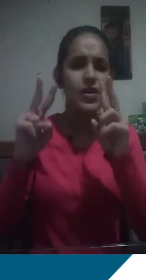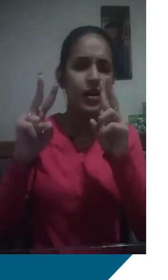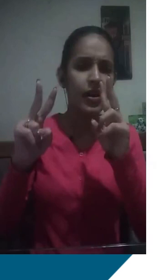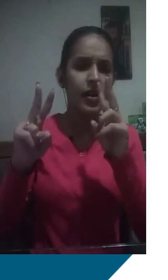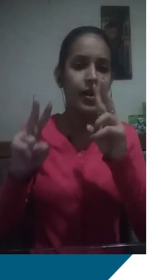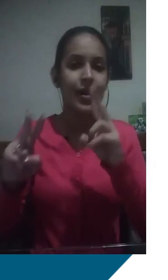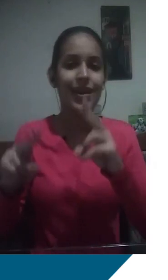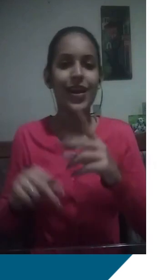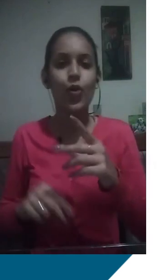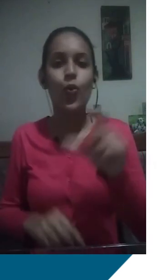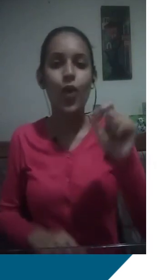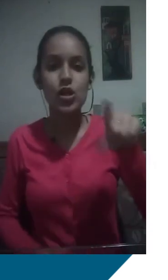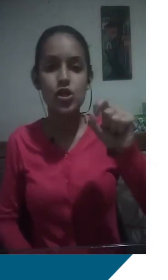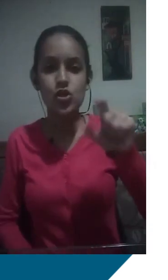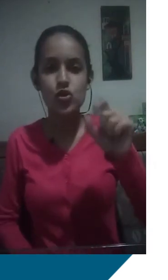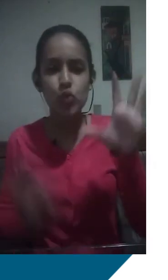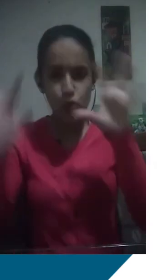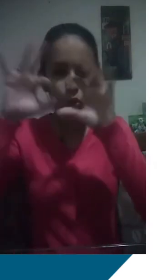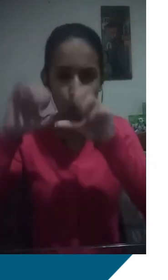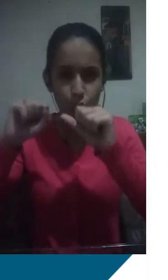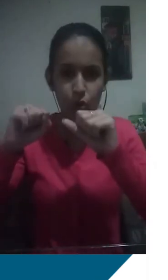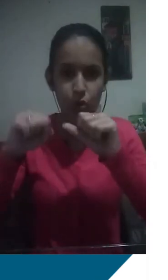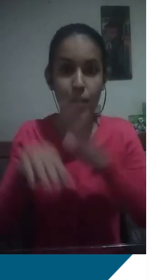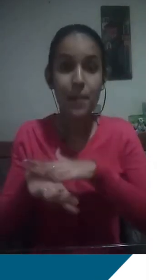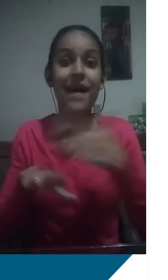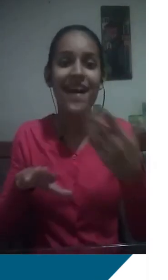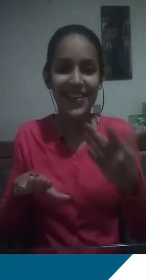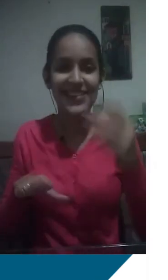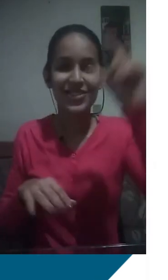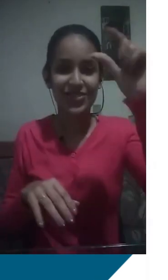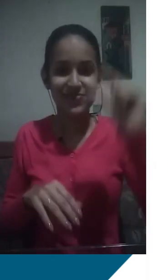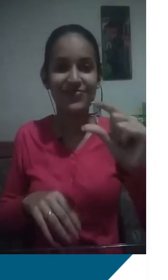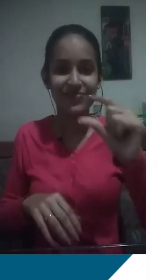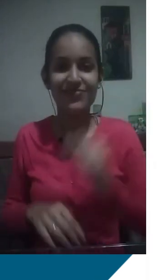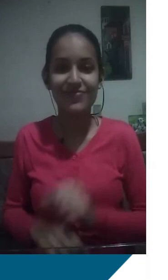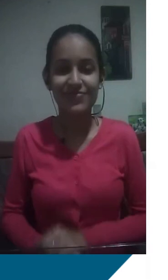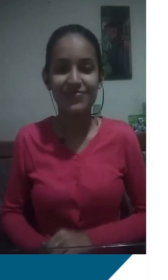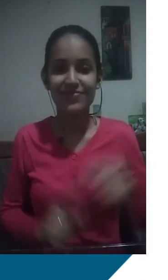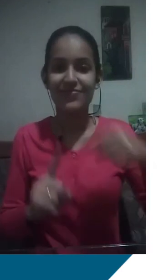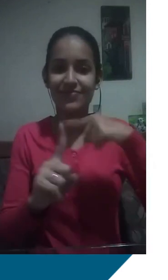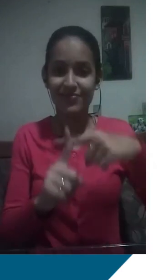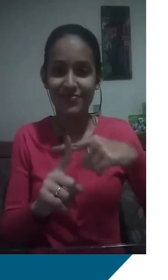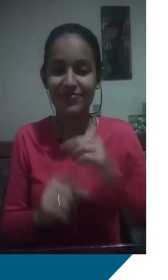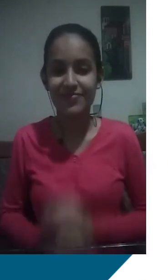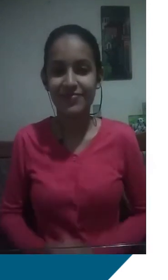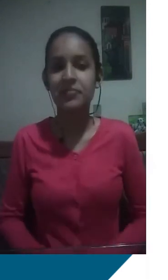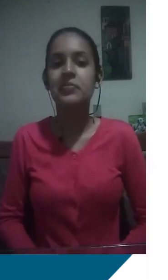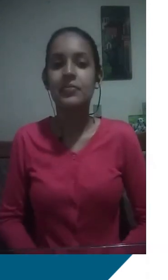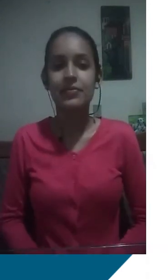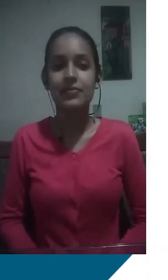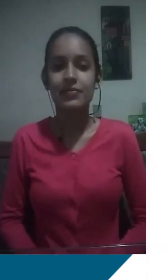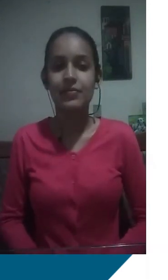que é a variação de volume do recipiente, mais isso aqui, que é a variação de volume aparente. Tá ok?